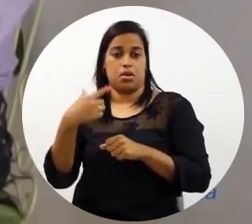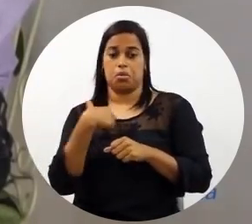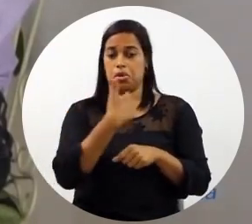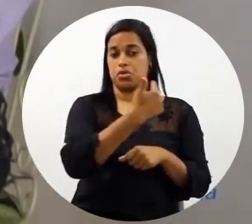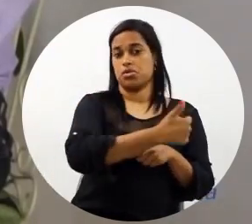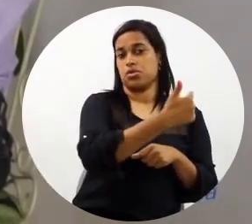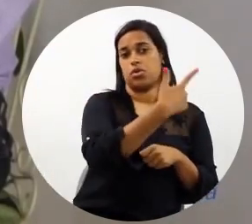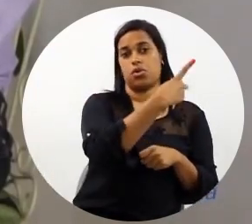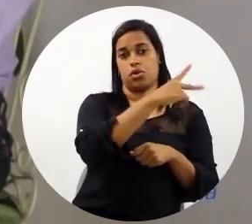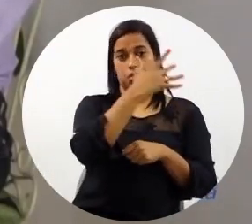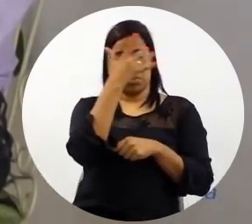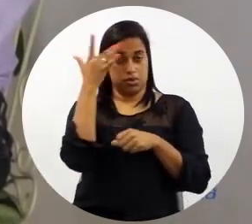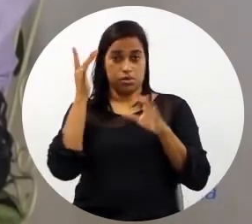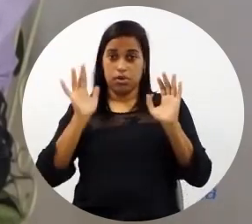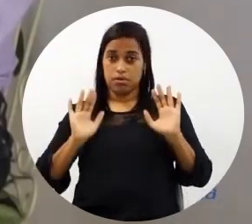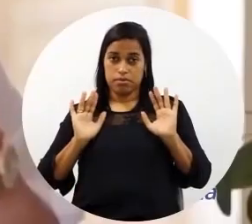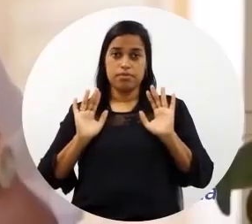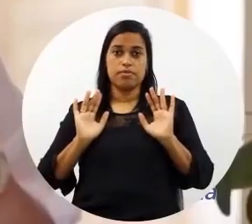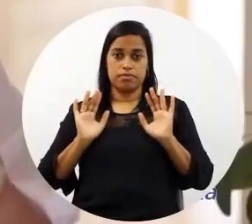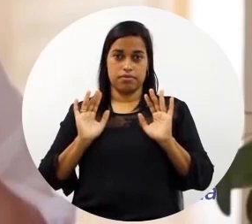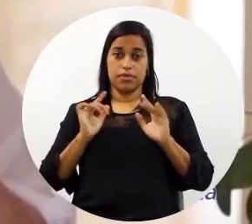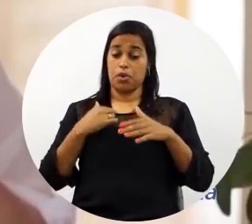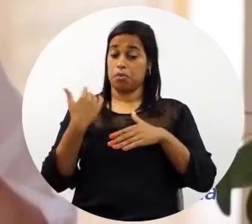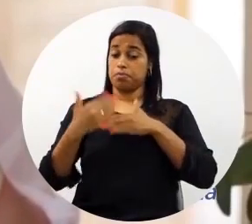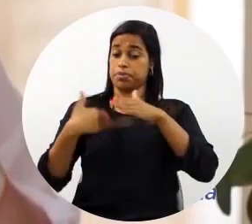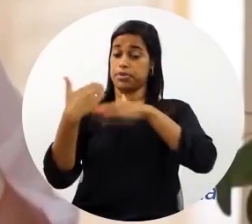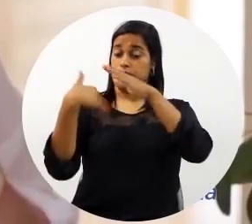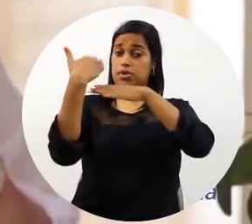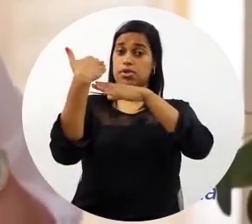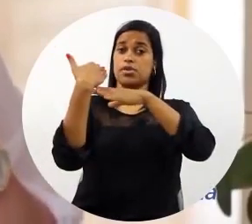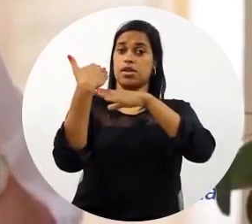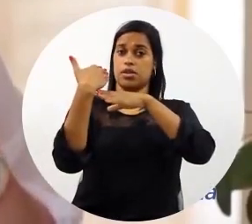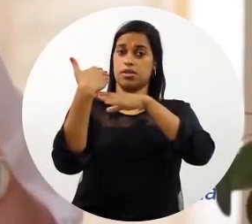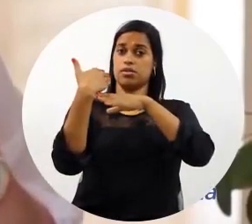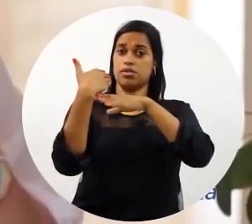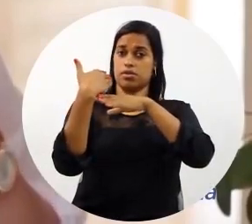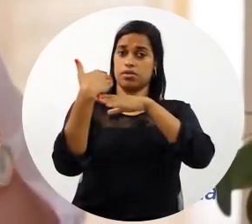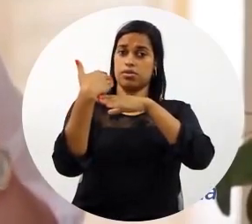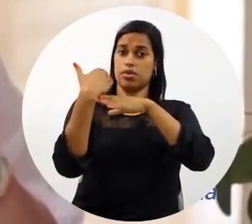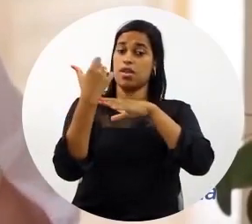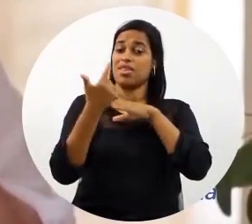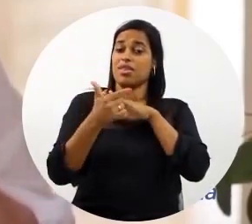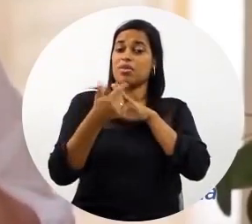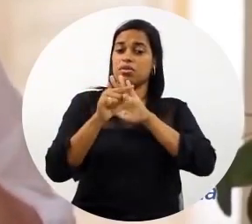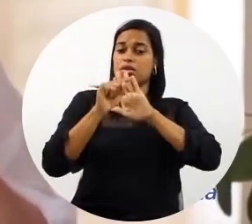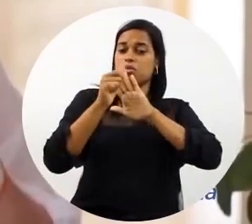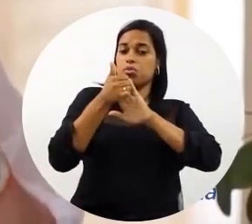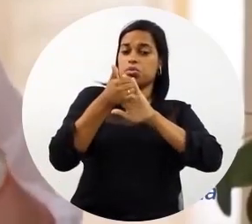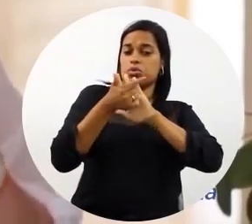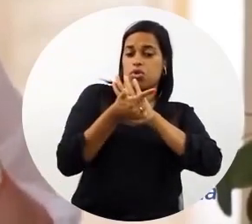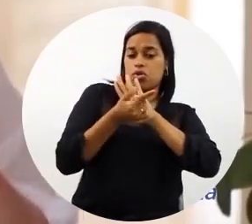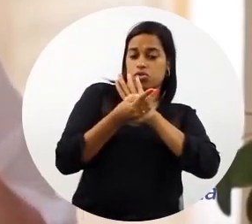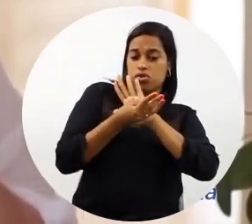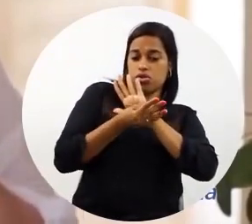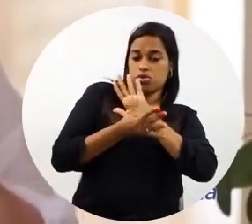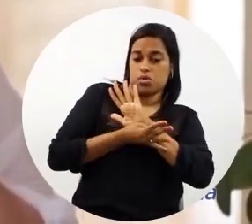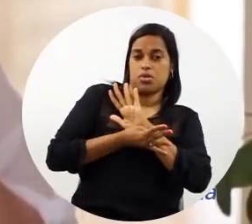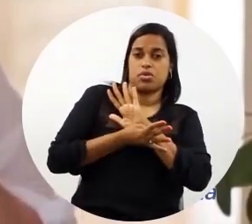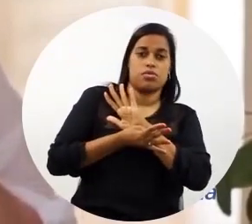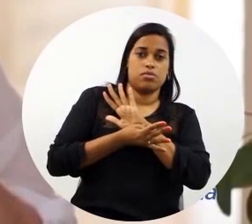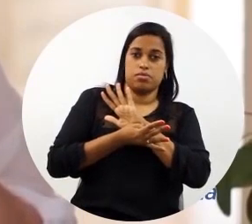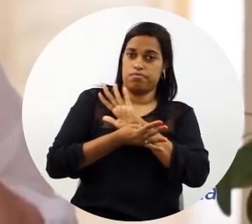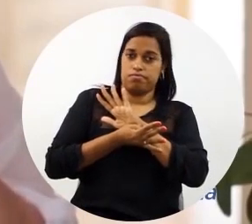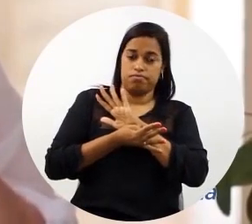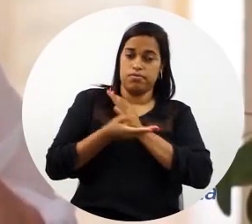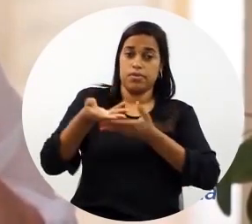ser segundo para outra pessoa. Então, o processo, ele não tem um, dois, três, quatro. Ele interage de